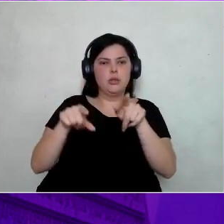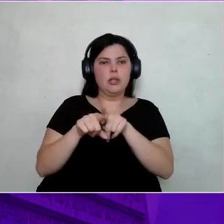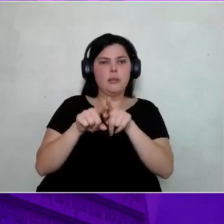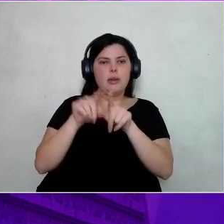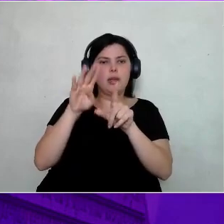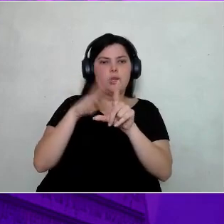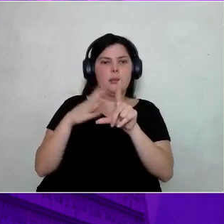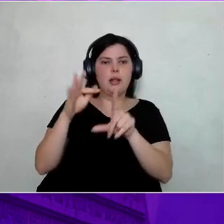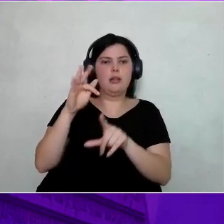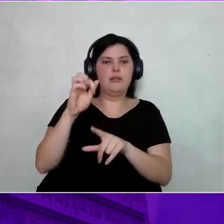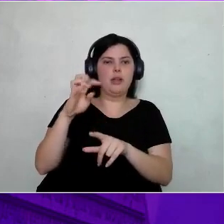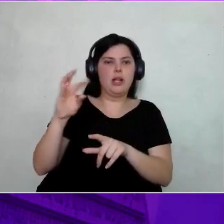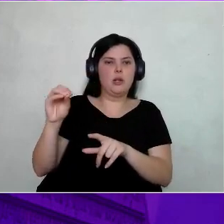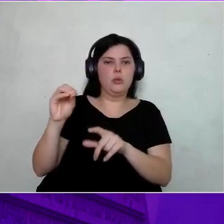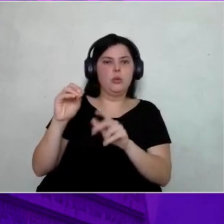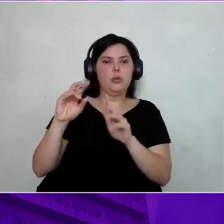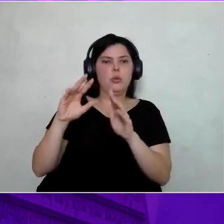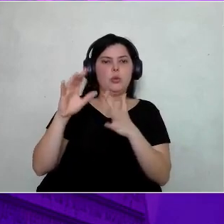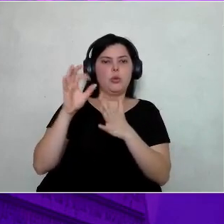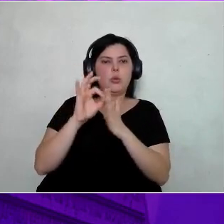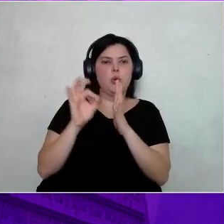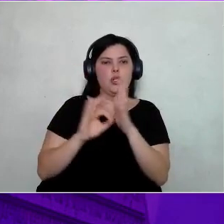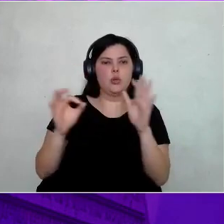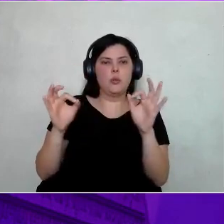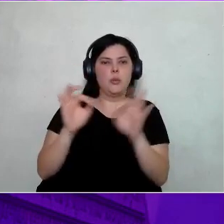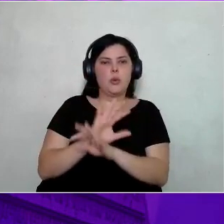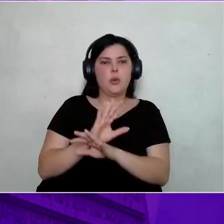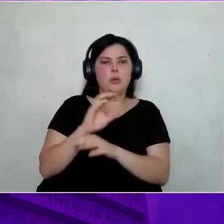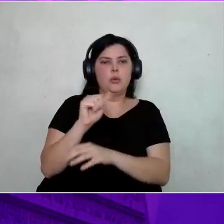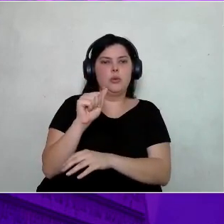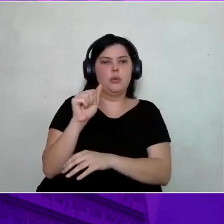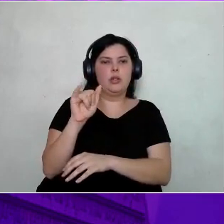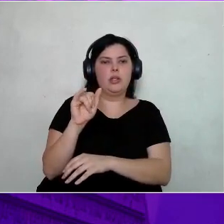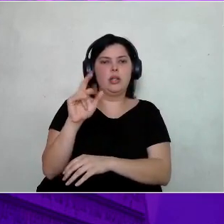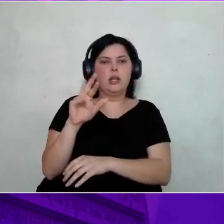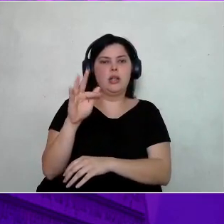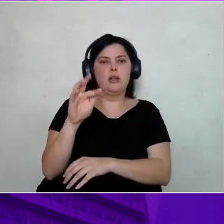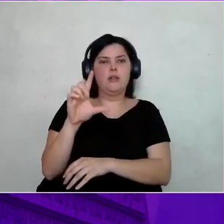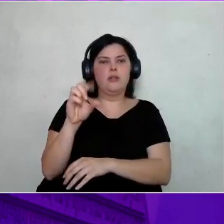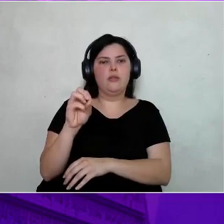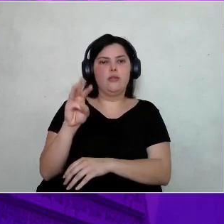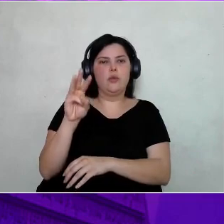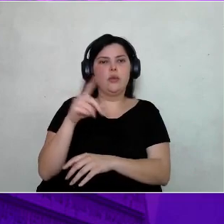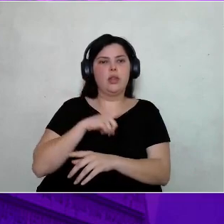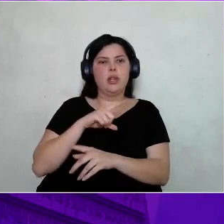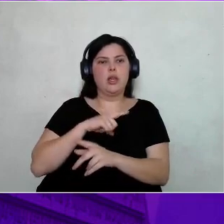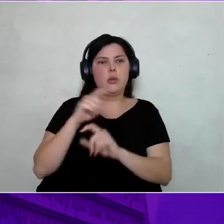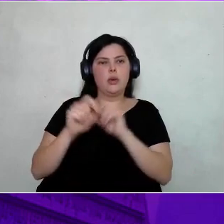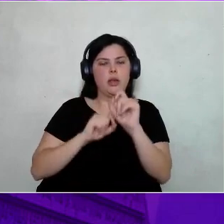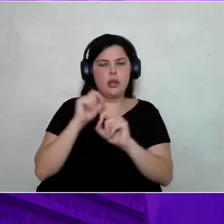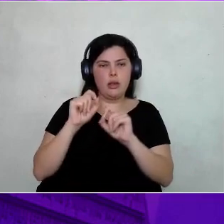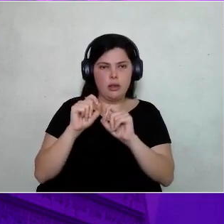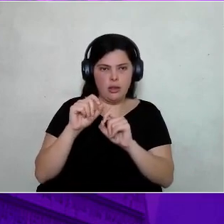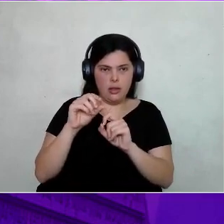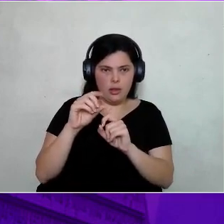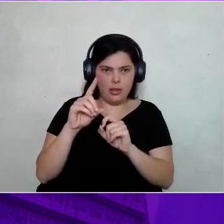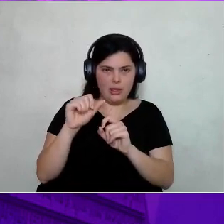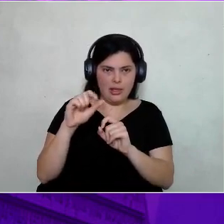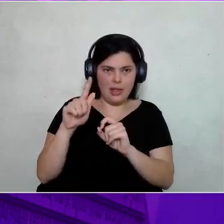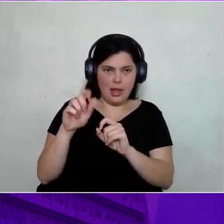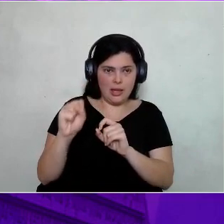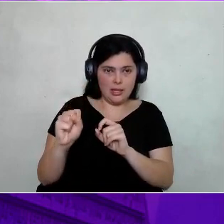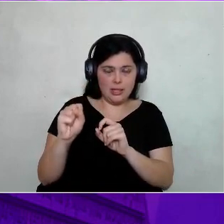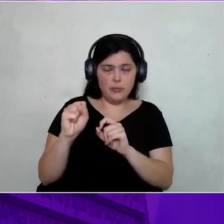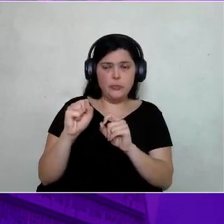toda a codificação dentro do Airflow. O Airflow ele trabalha com as DAGs. Né? E o que é interessante dele? A gente